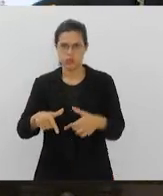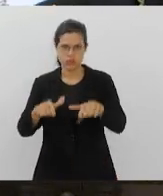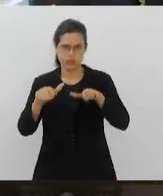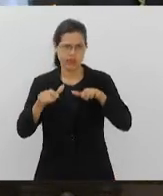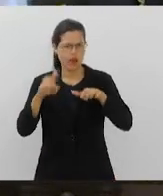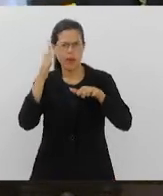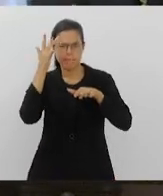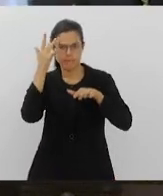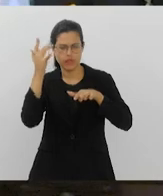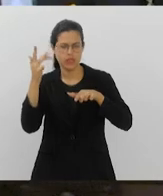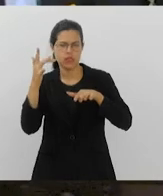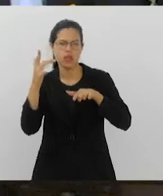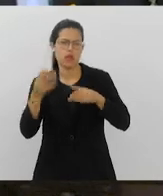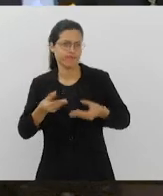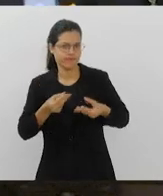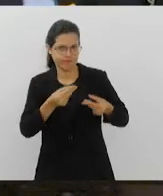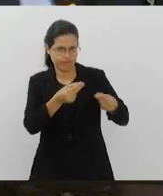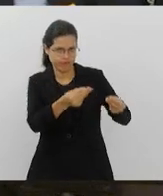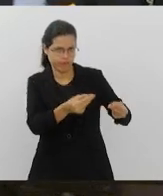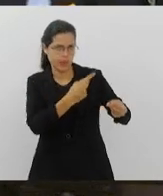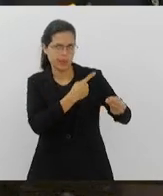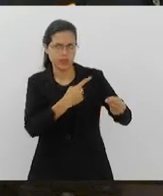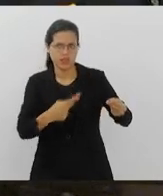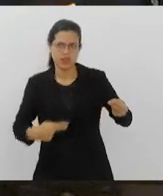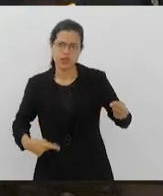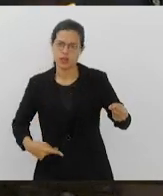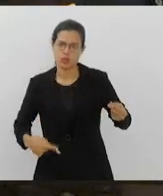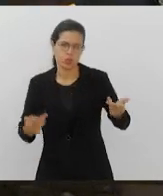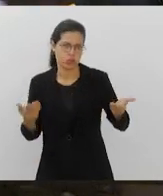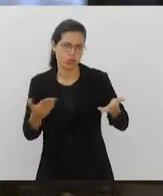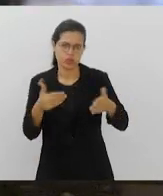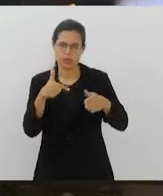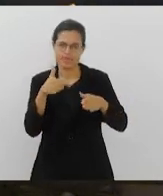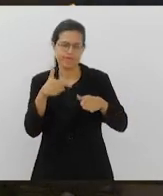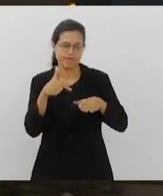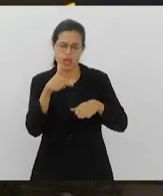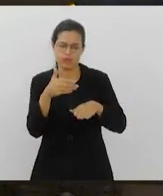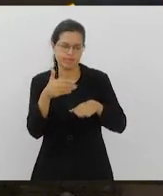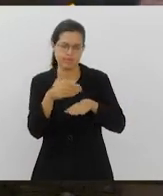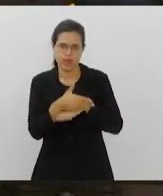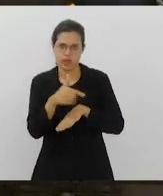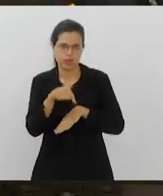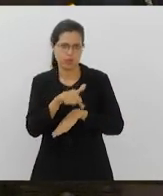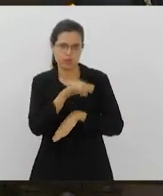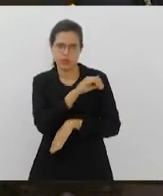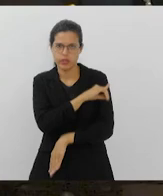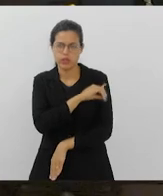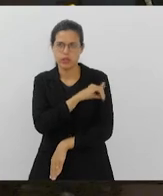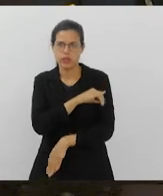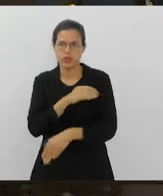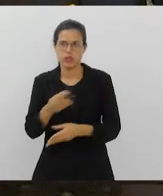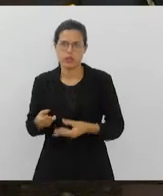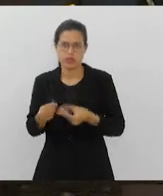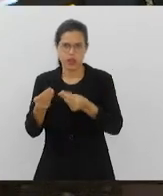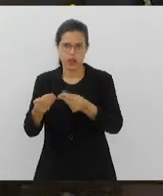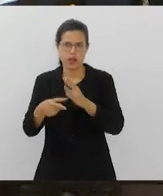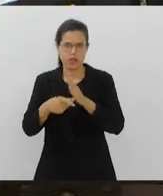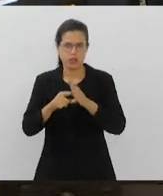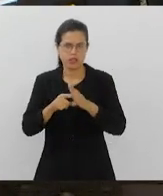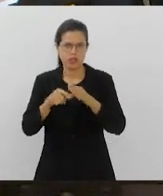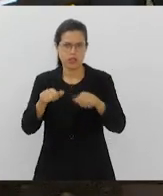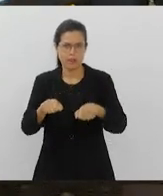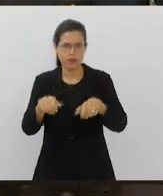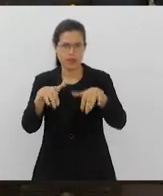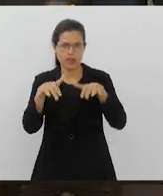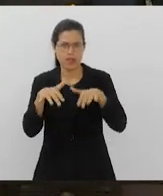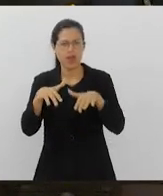mestre. Farei entrega, nosso presidente não está no Rio hoje, farei entrega a ele amanhã, antes da sessão plenária. Vou gravar